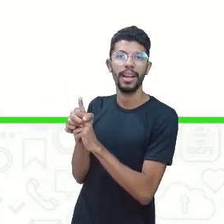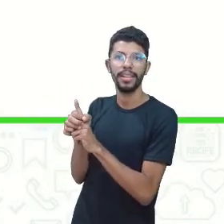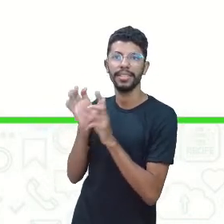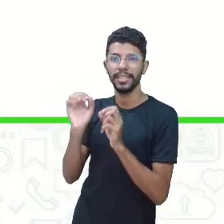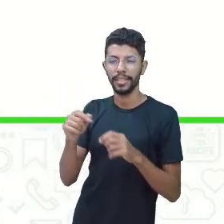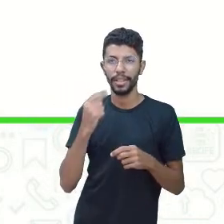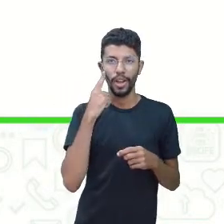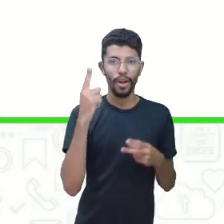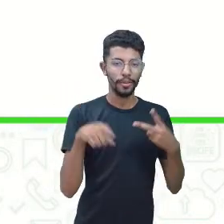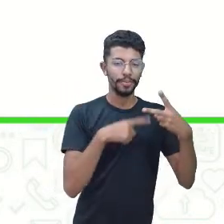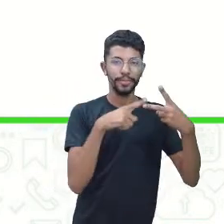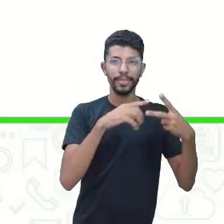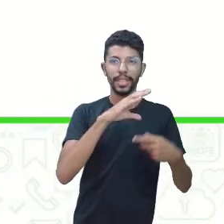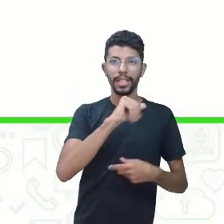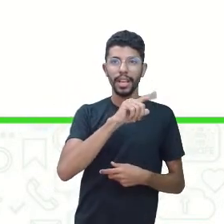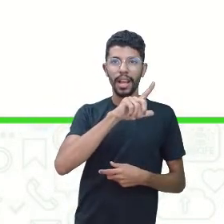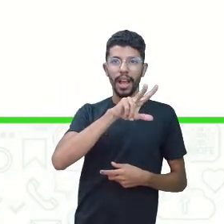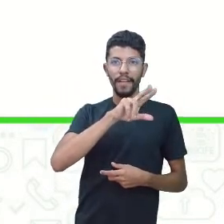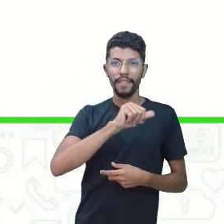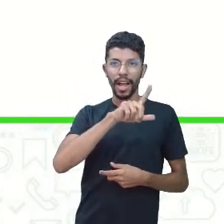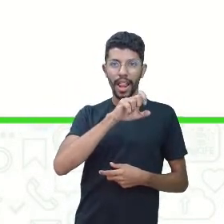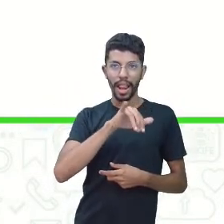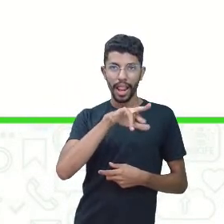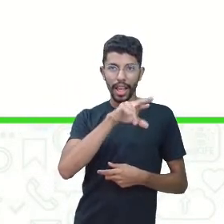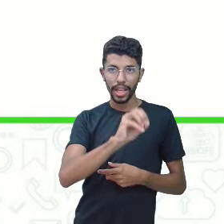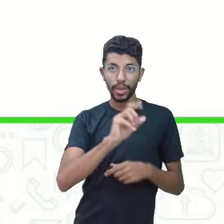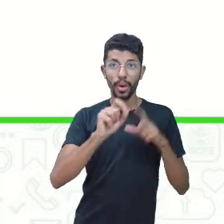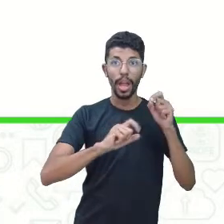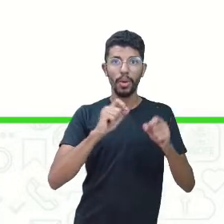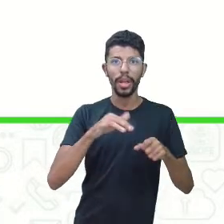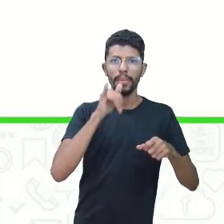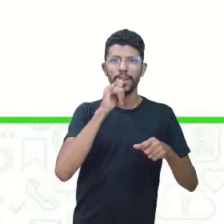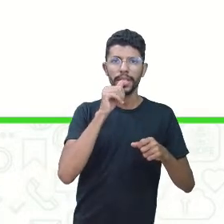E cavalheiro, um homem gentil, um gentleman.